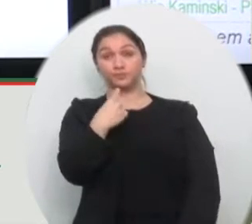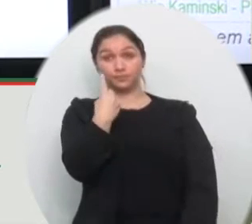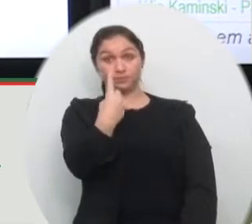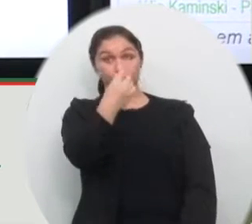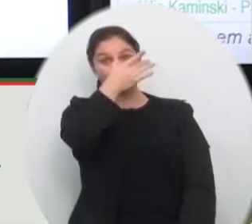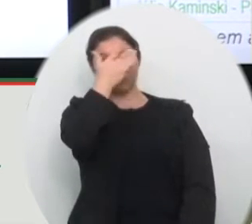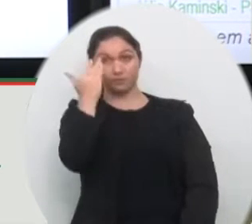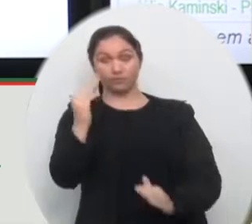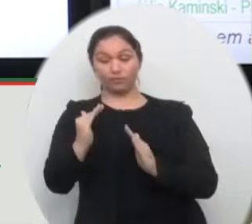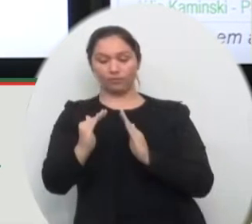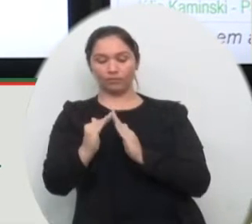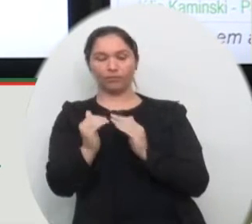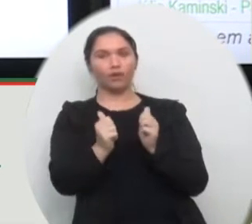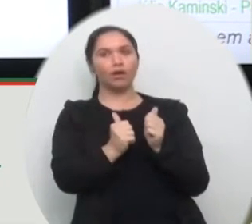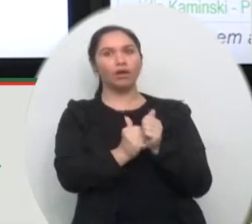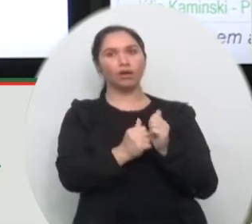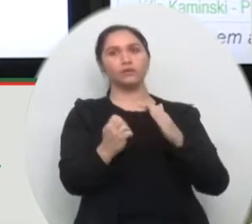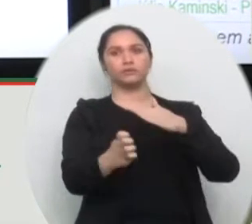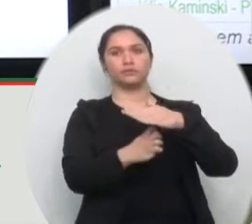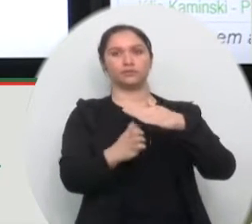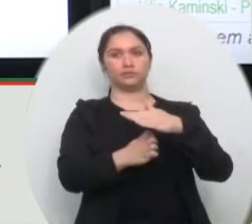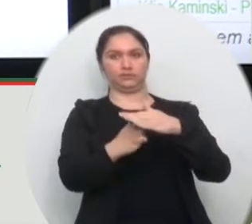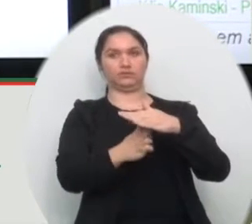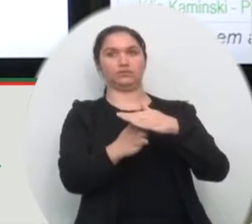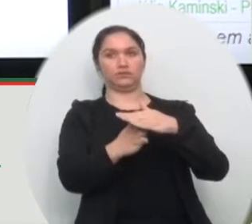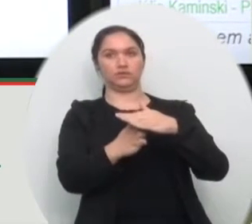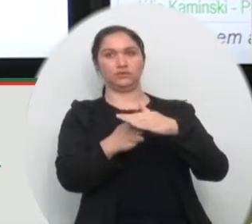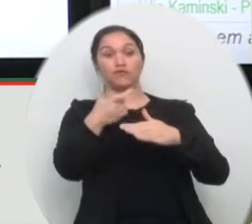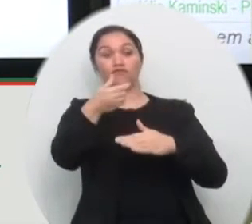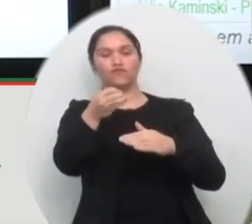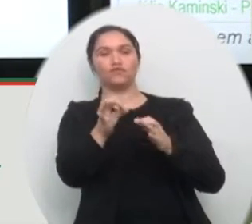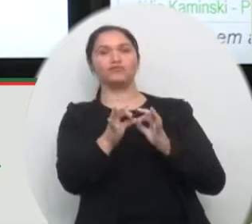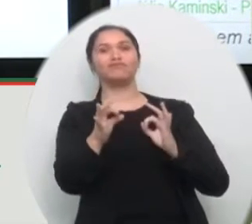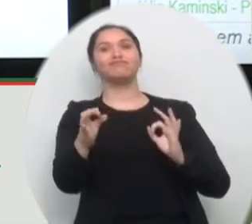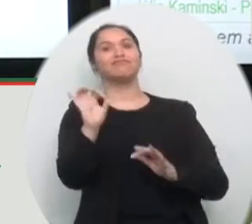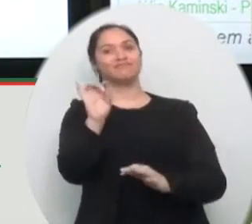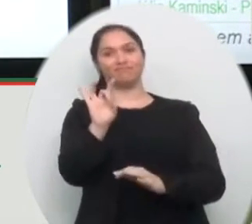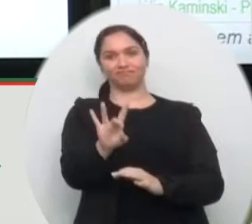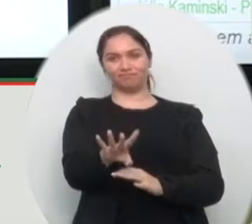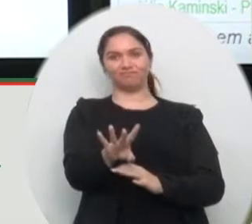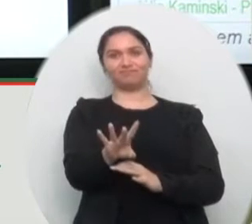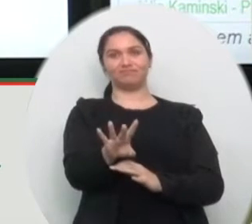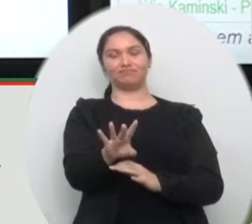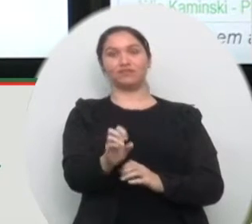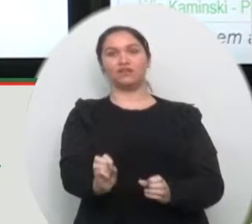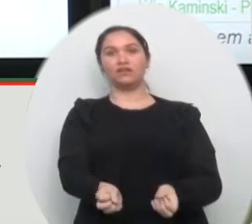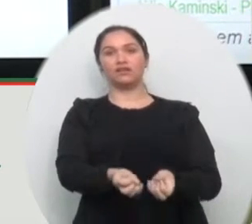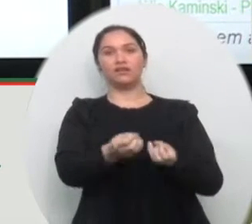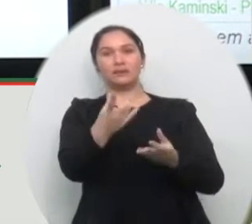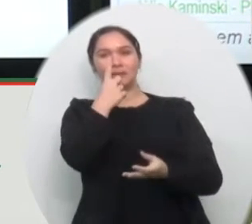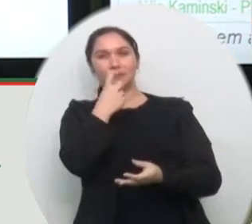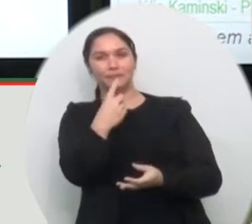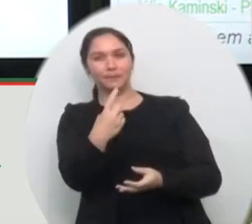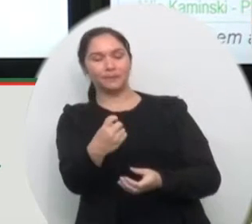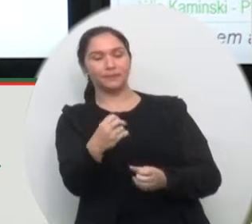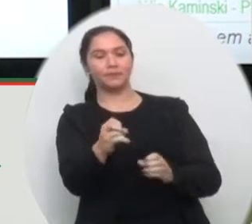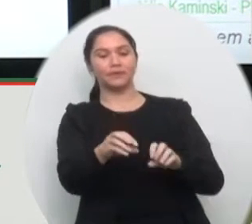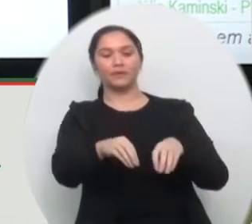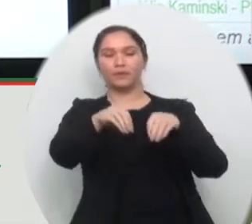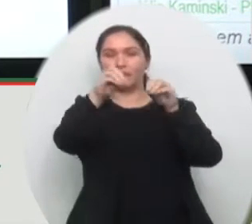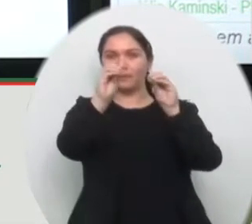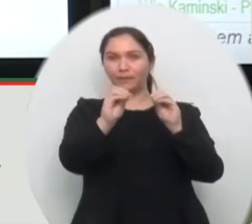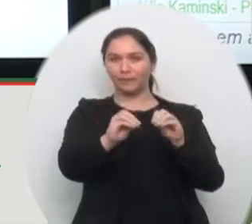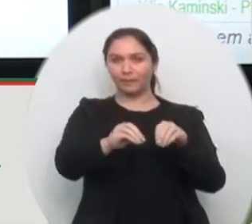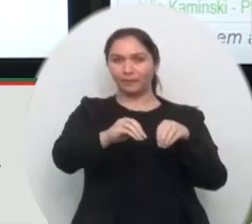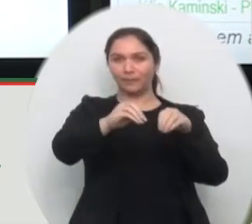metros da caldeira. Então, toda a fumaça, todo o cheiro, todo o resíduo da caldeira cai